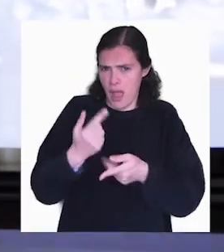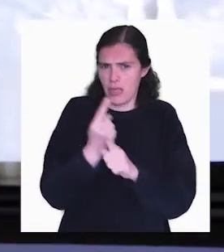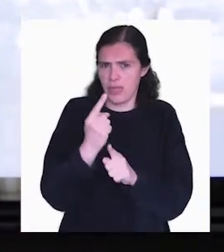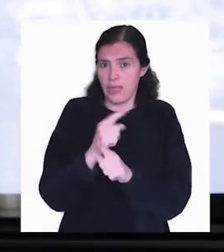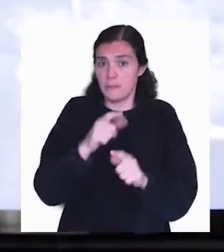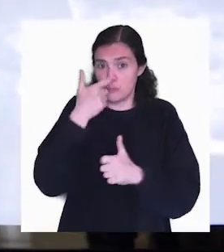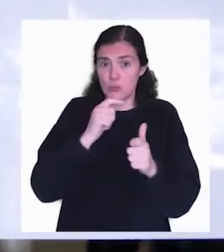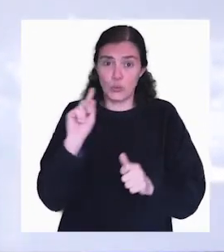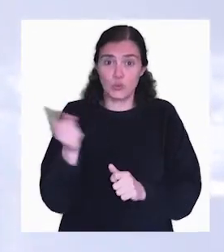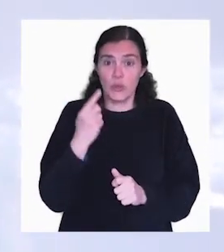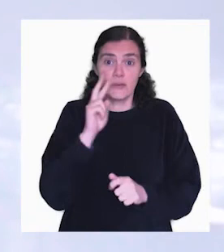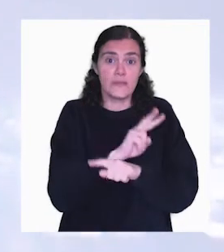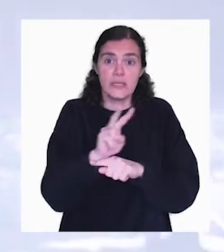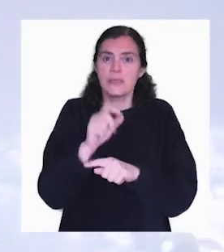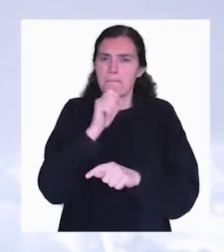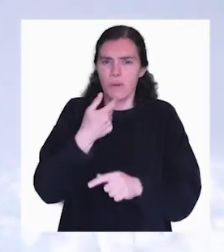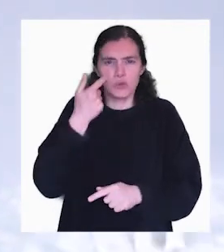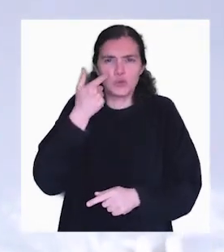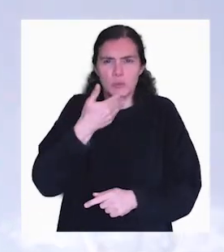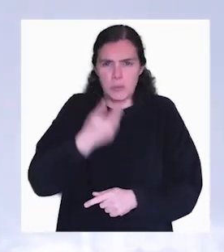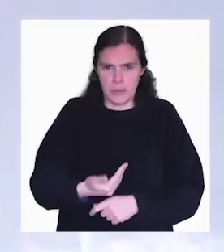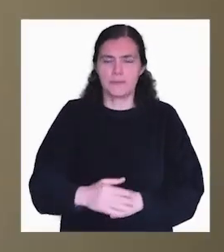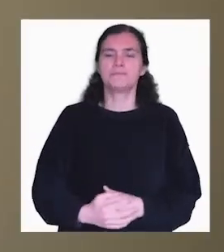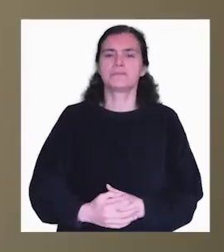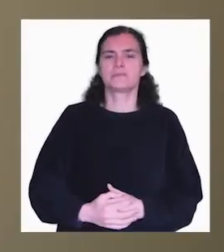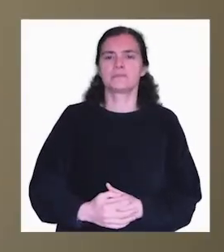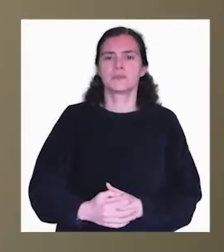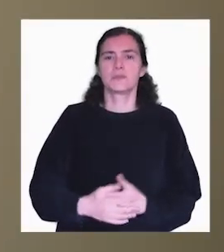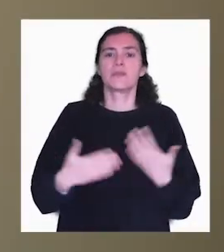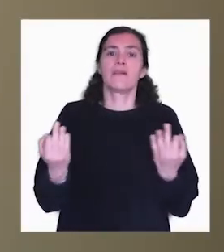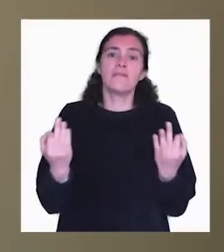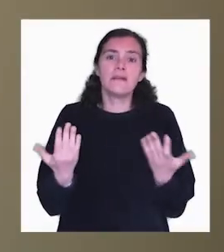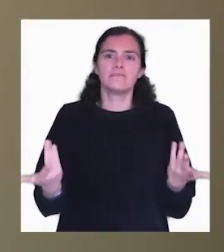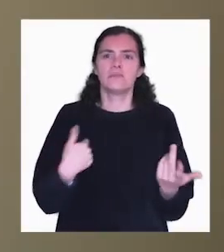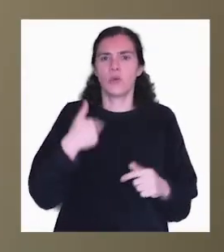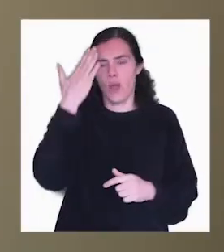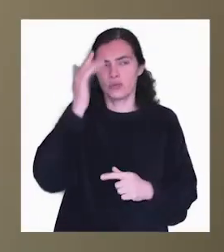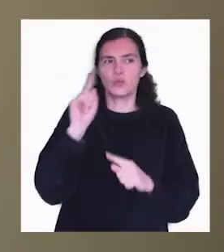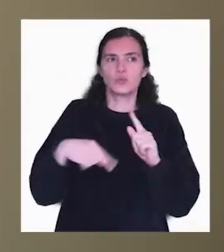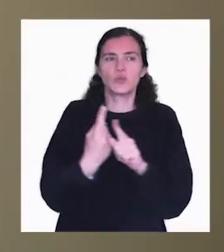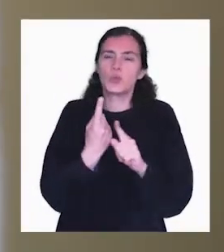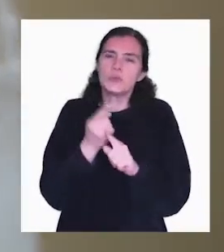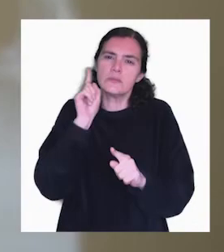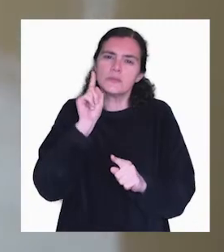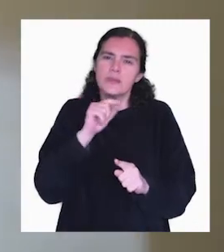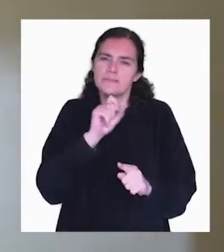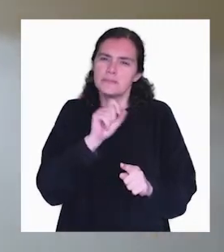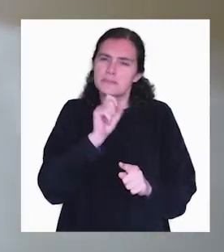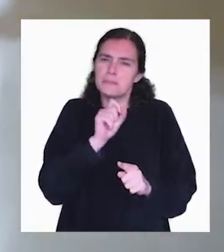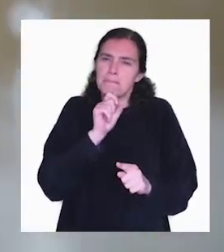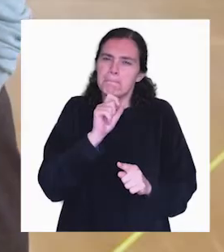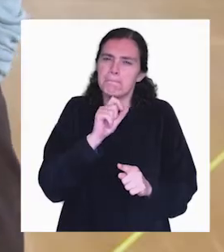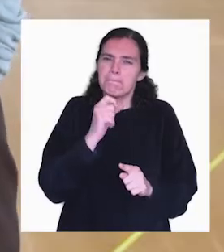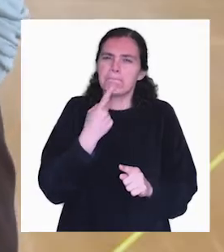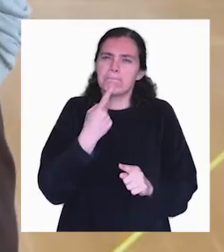os visitantes podem vir experienciar. Pois, penso que há outra coisa importante a ter em conta nesta